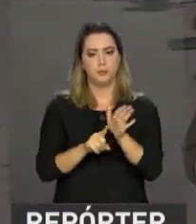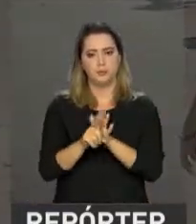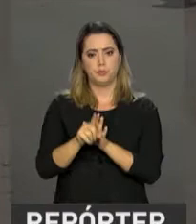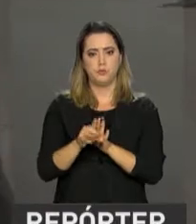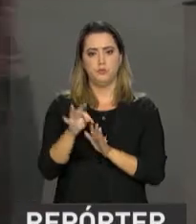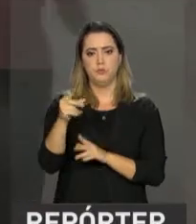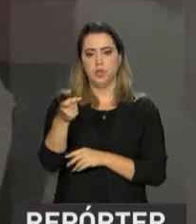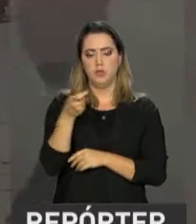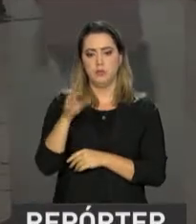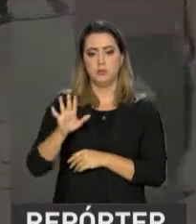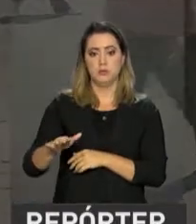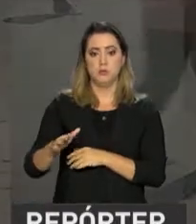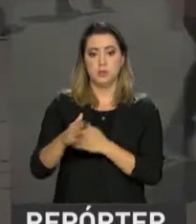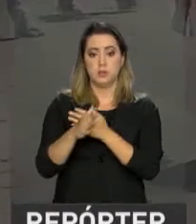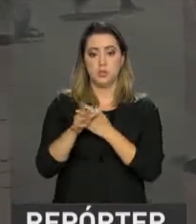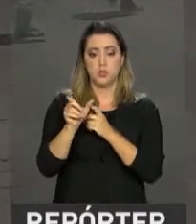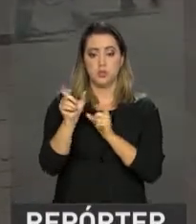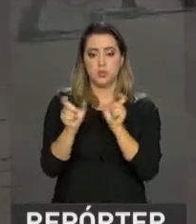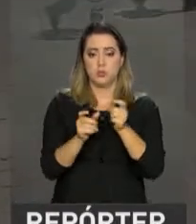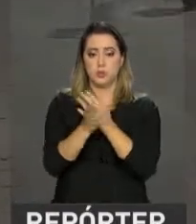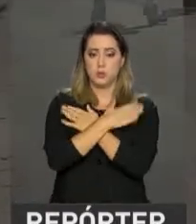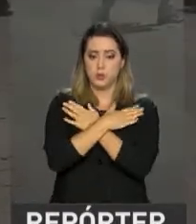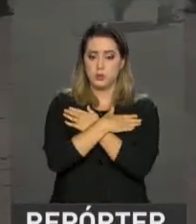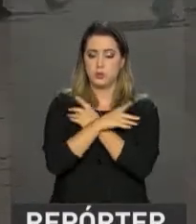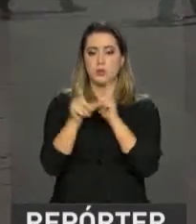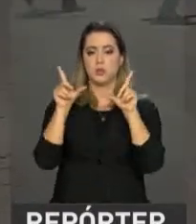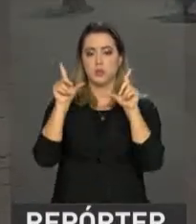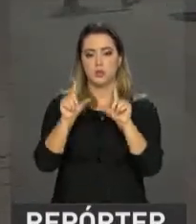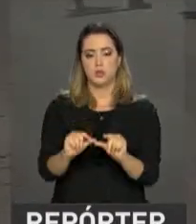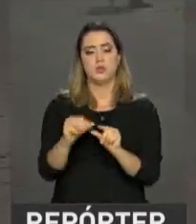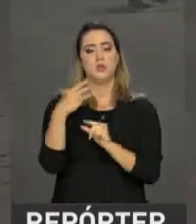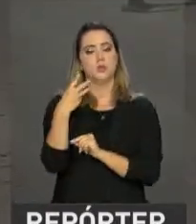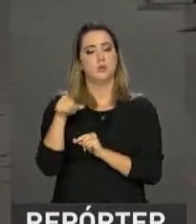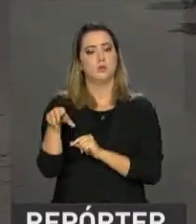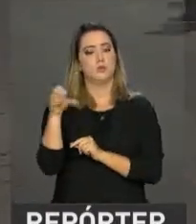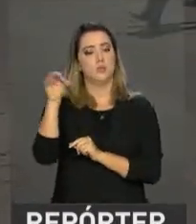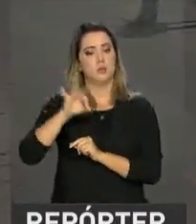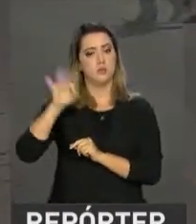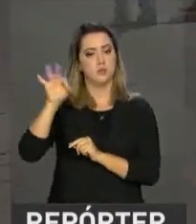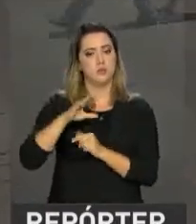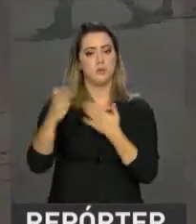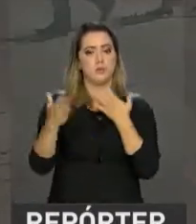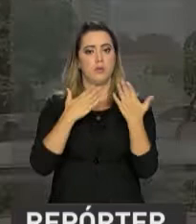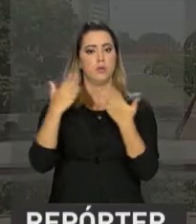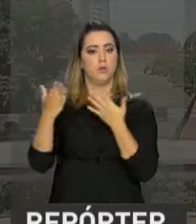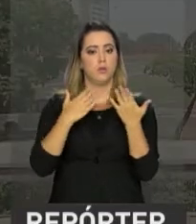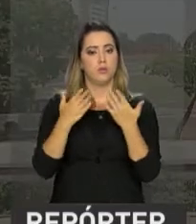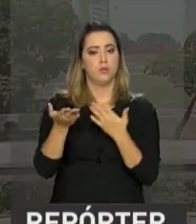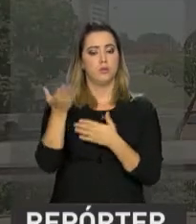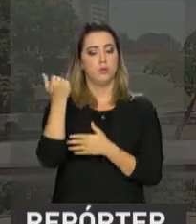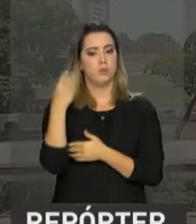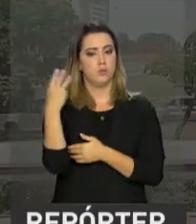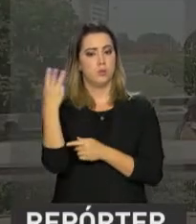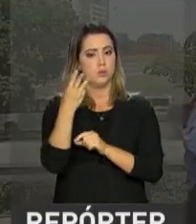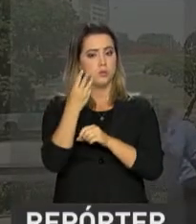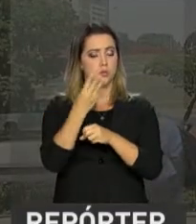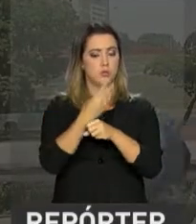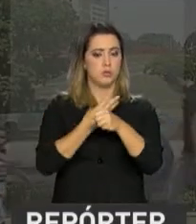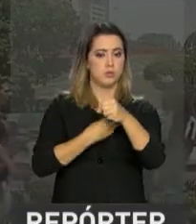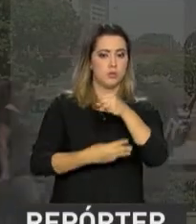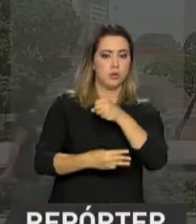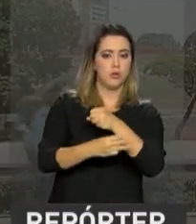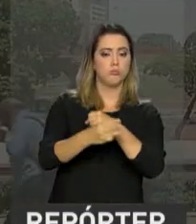de desocupação teve uma redução de 3,9 por cento na comparação entre os últimos trimestres e